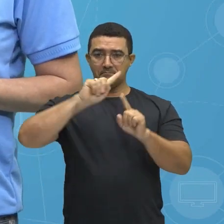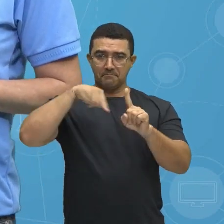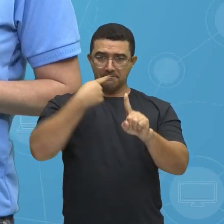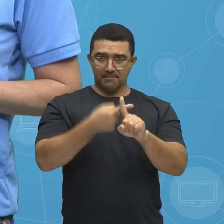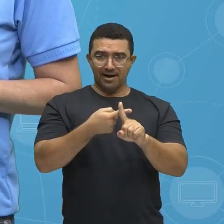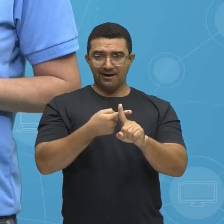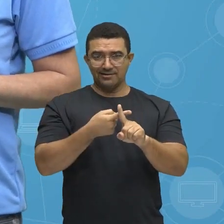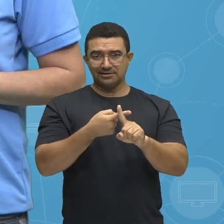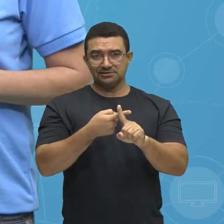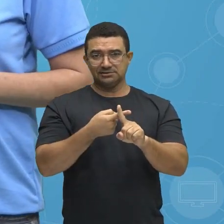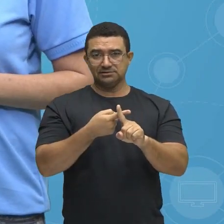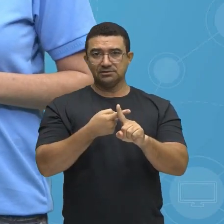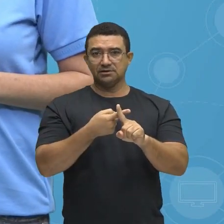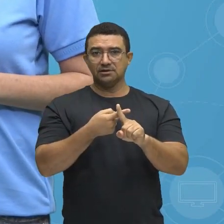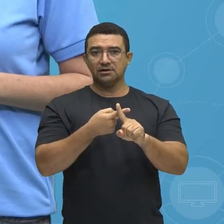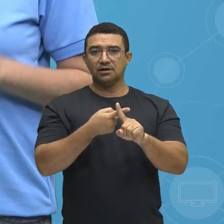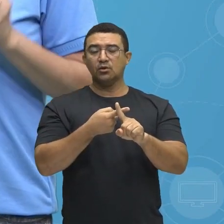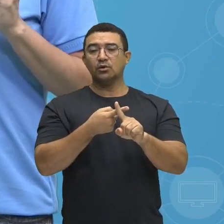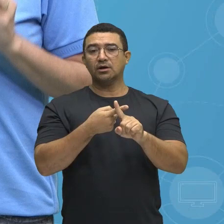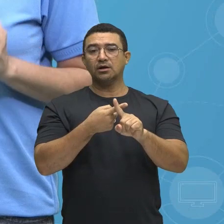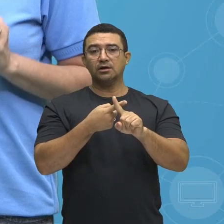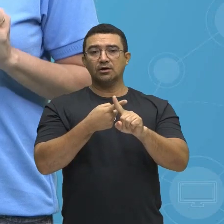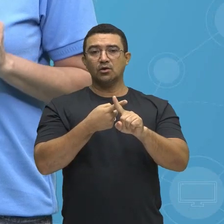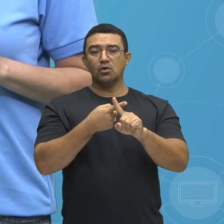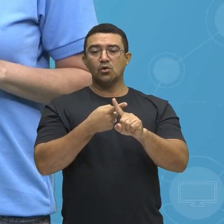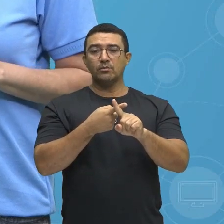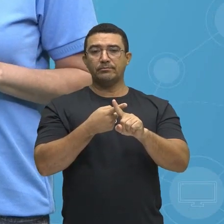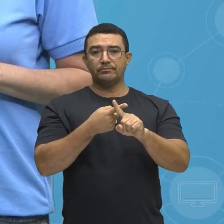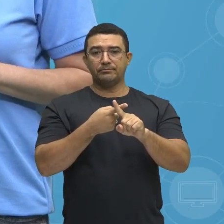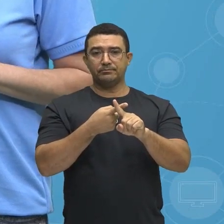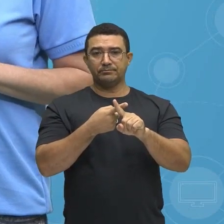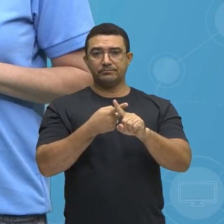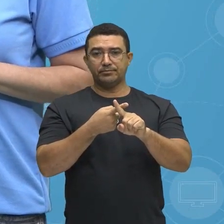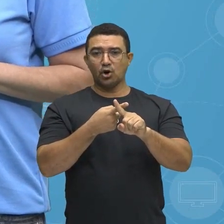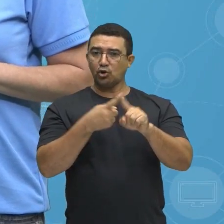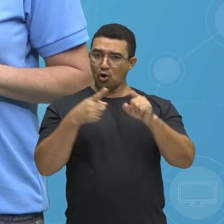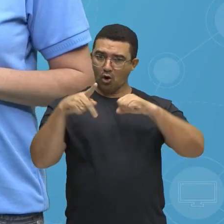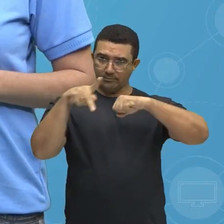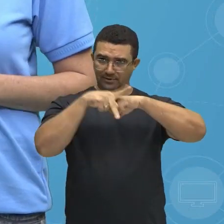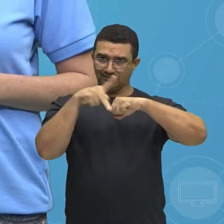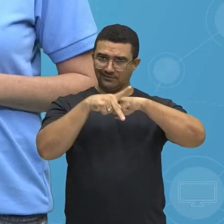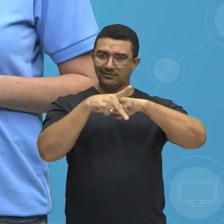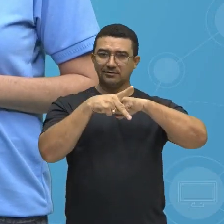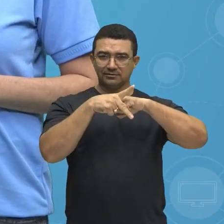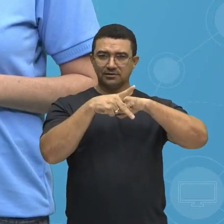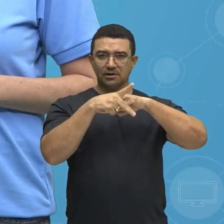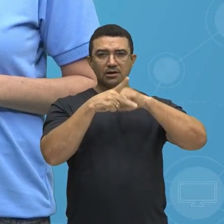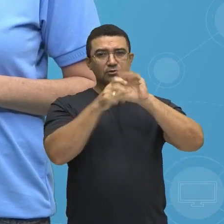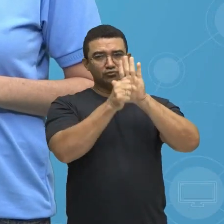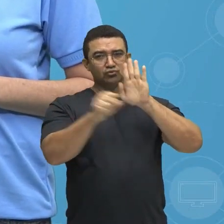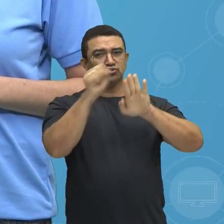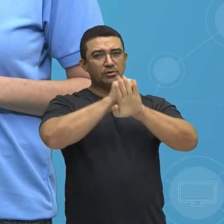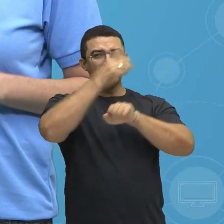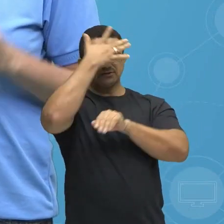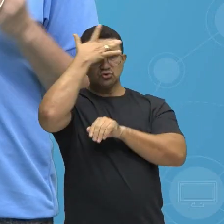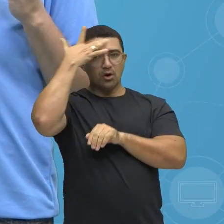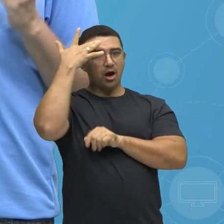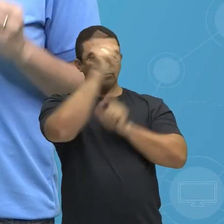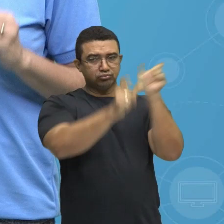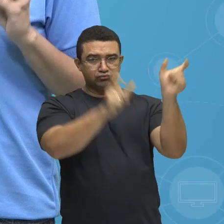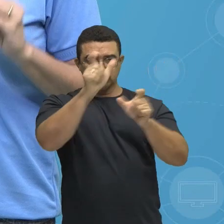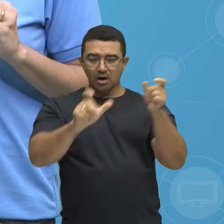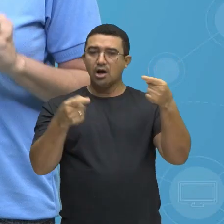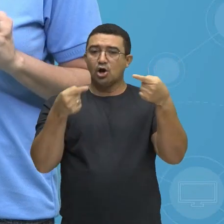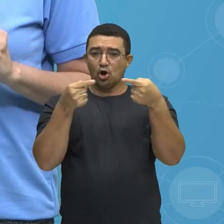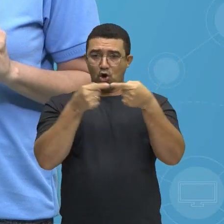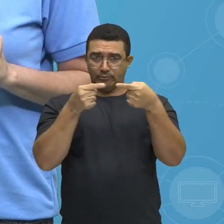vou utilizar quem? O subject. O subject que concorda com o auxiliar do. Tudo bem? Então,